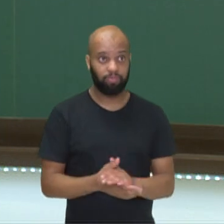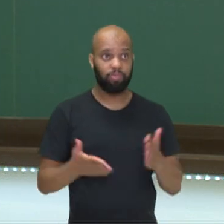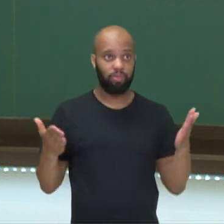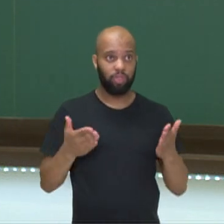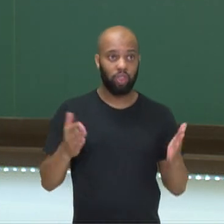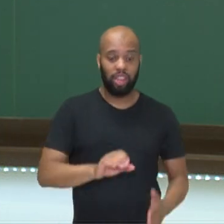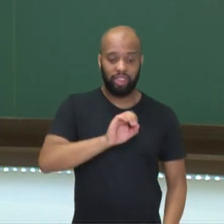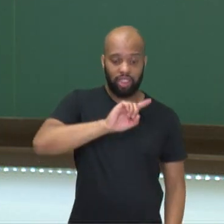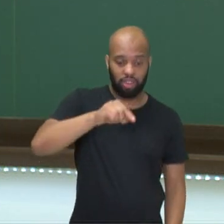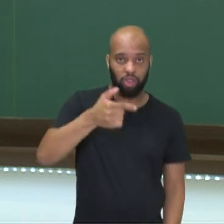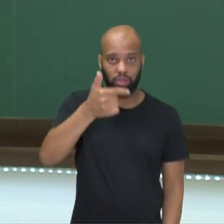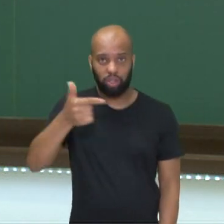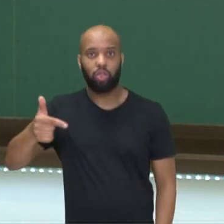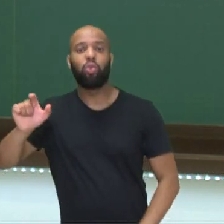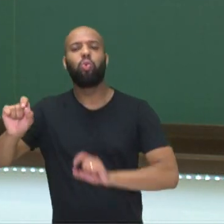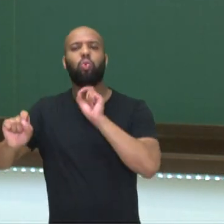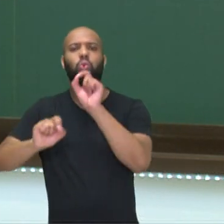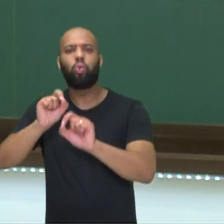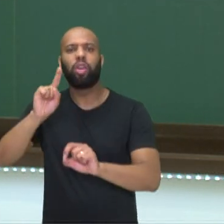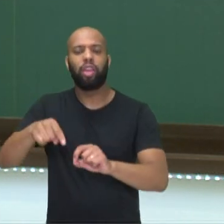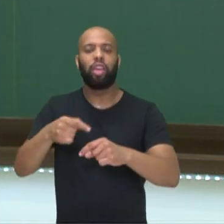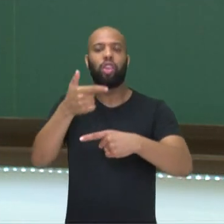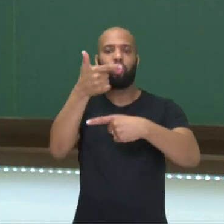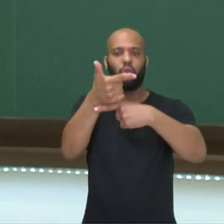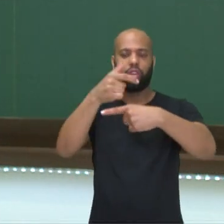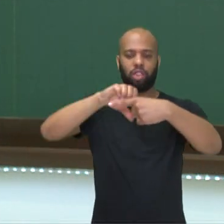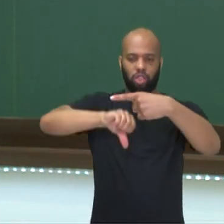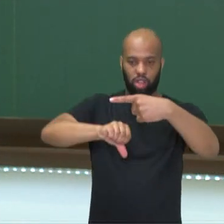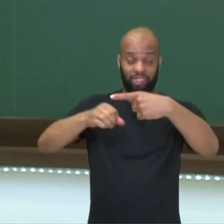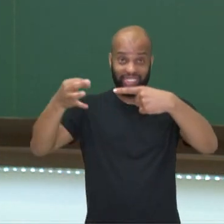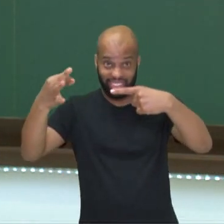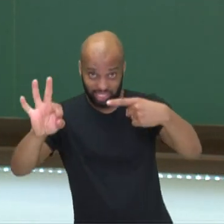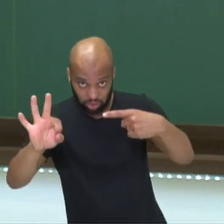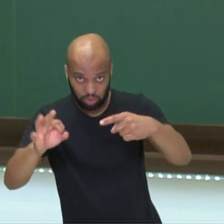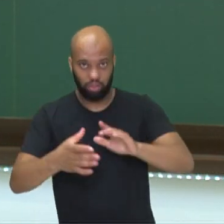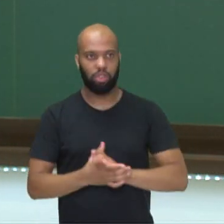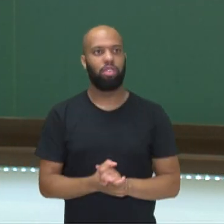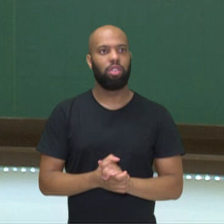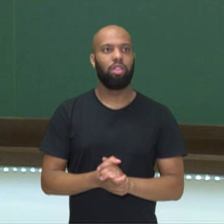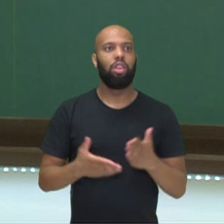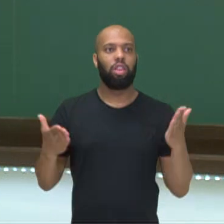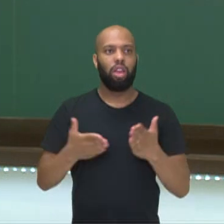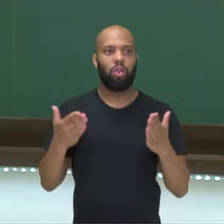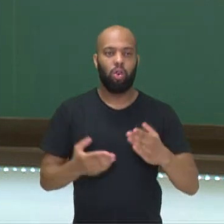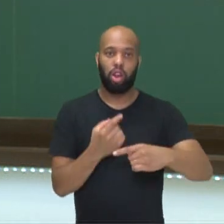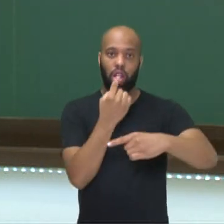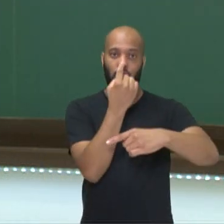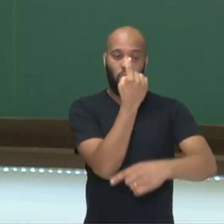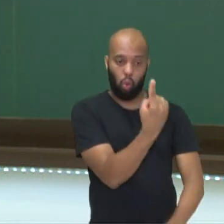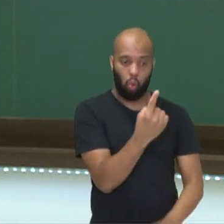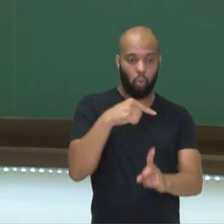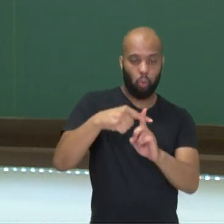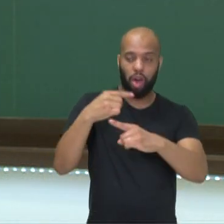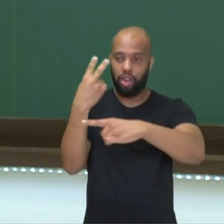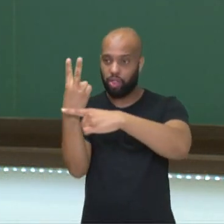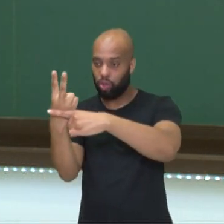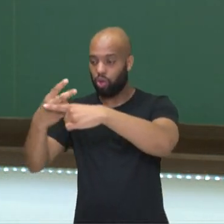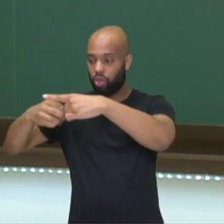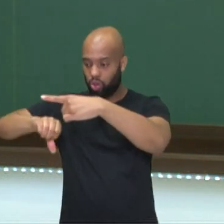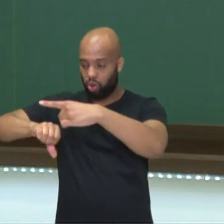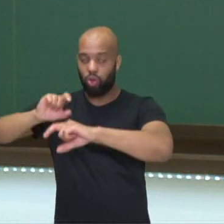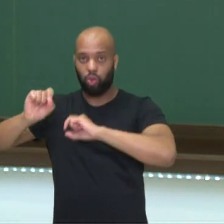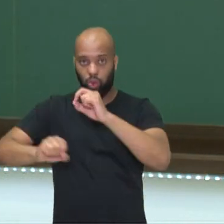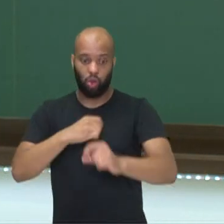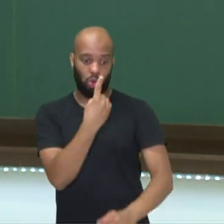Esse 0,222 é o quê? 2 sobre 9. Beleza? Quanto que é 1 mais 2 nonos? 1 inteiro